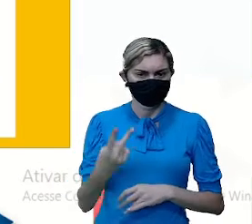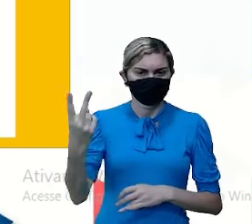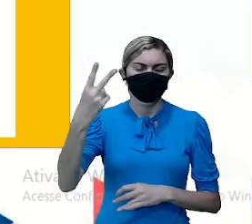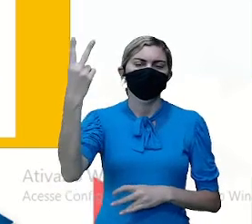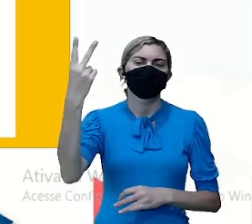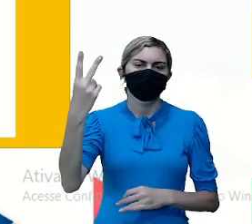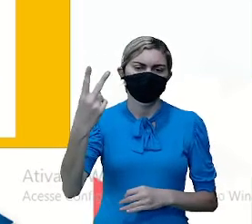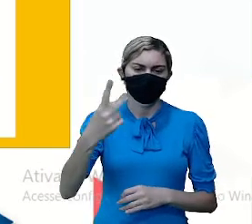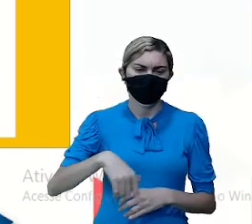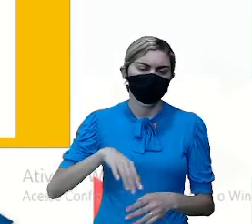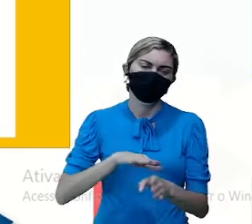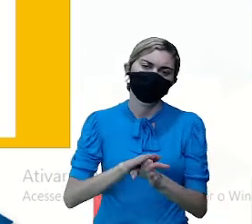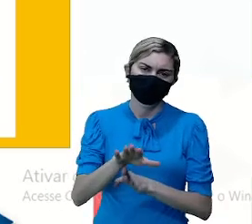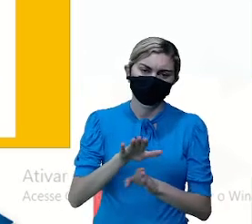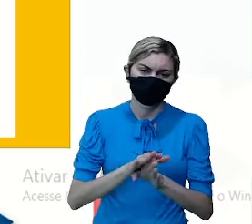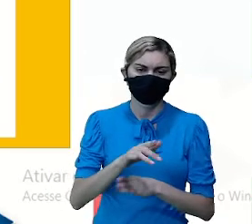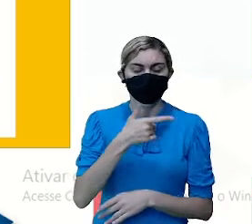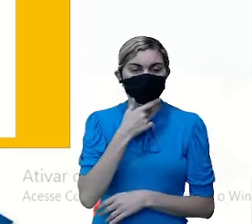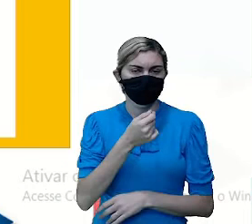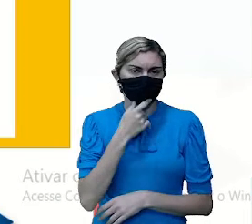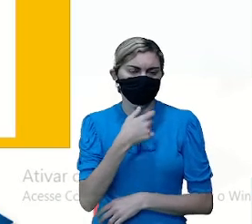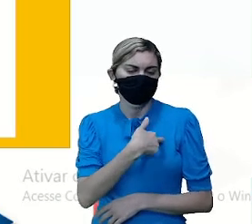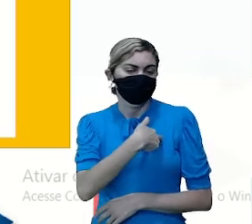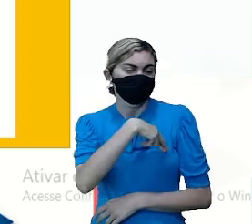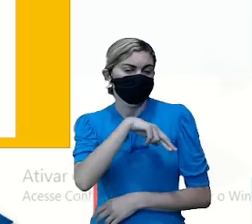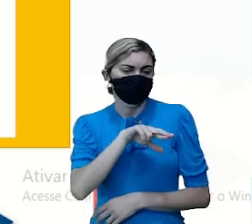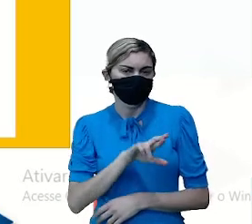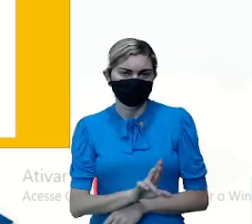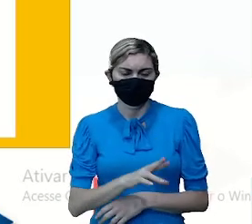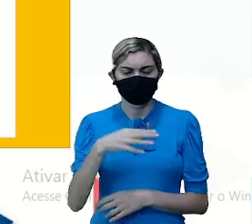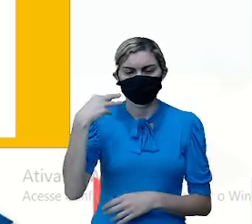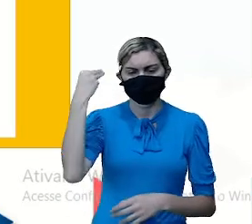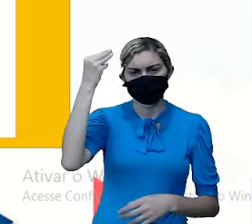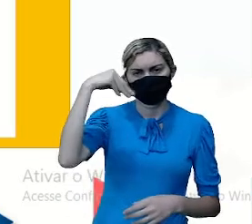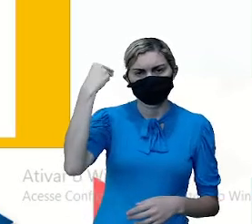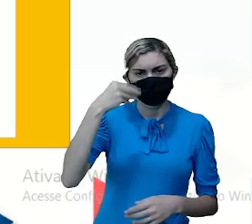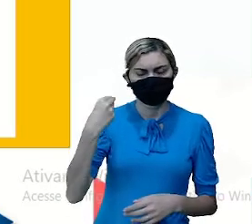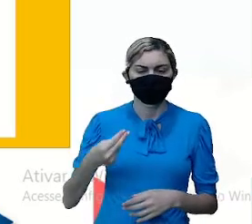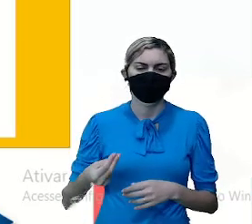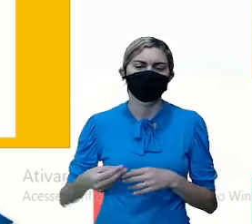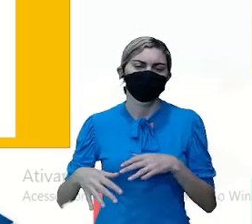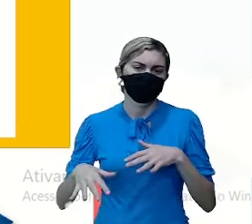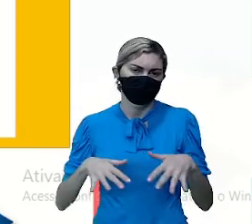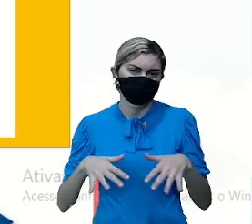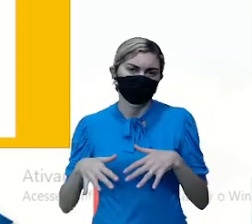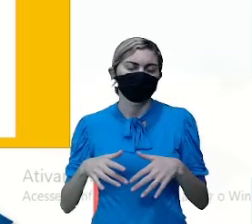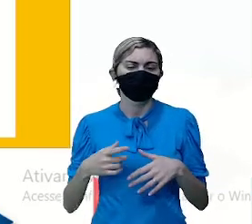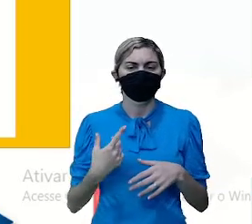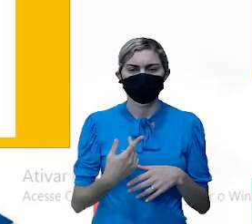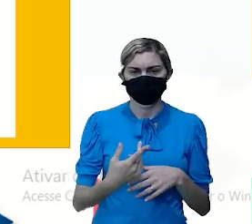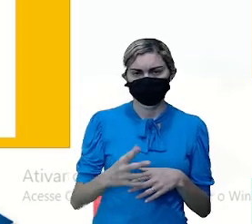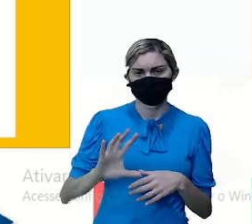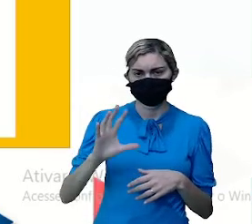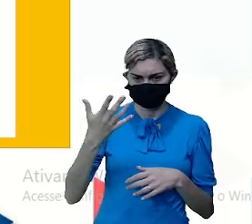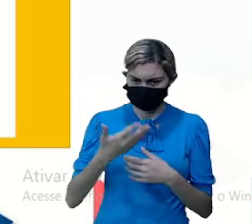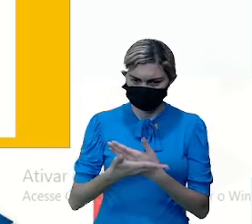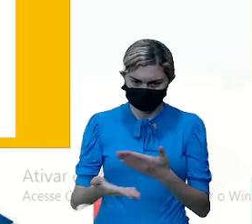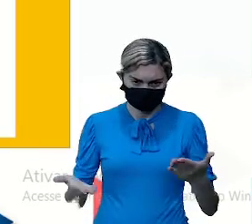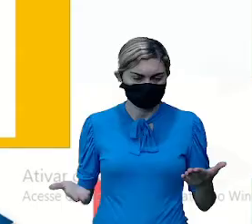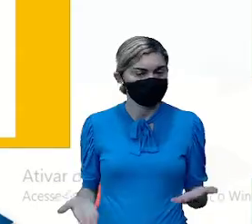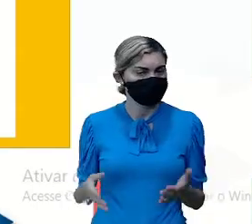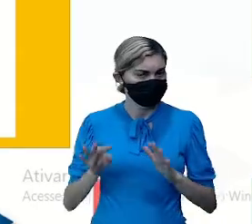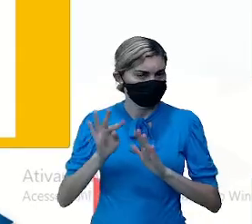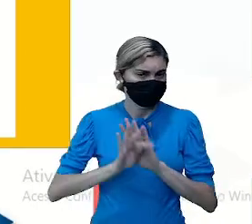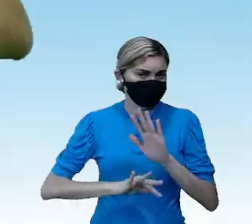e auxiliam o homem religioso a experimentar a manifestação do sagrado. É isso aí,